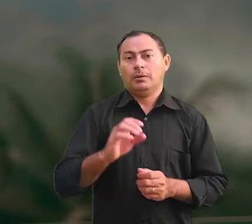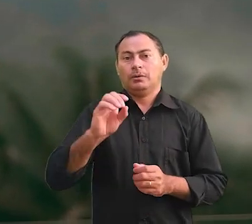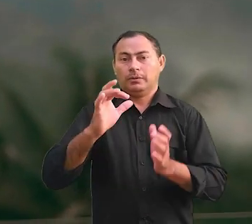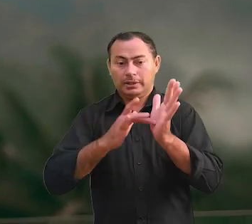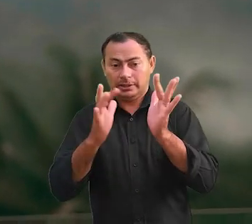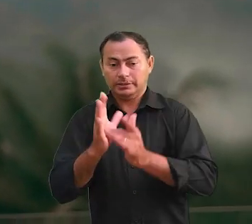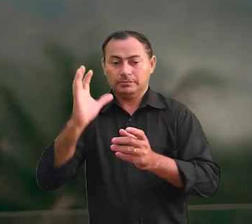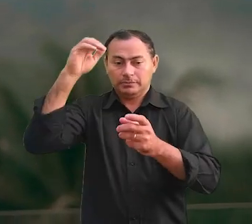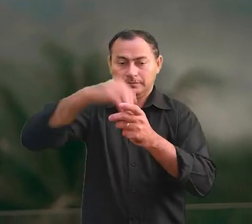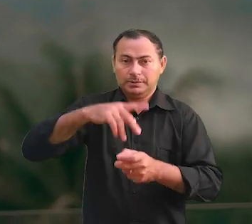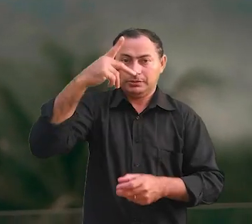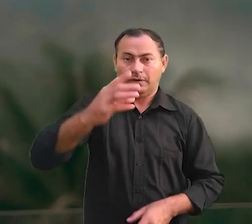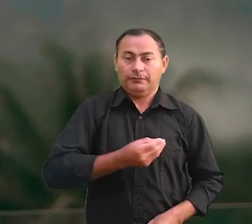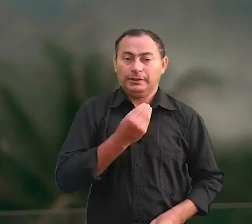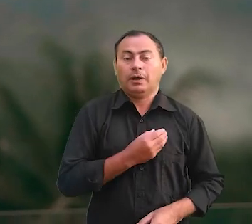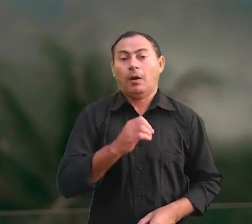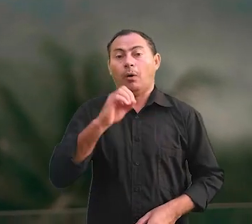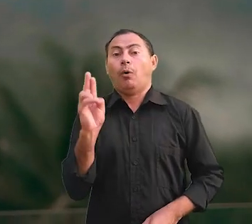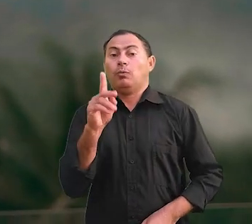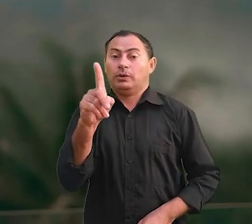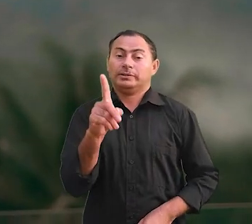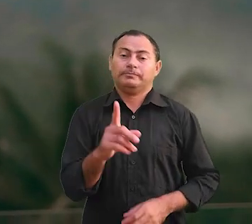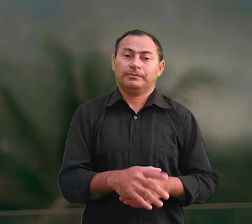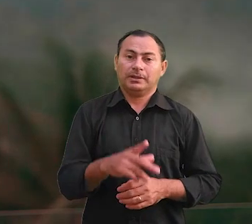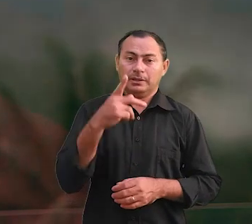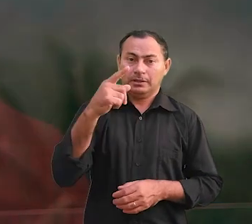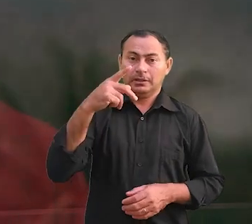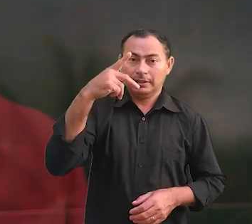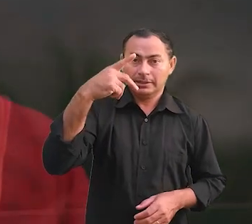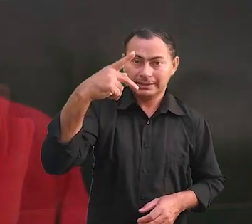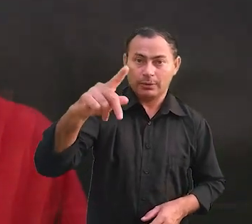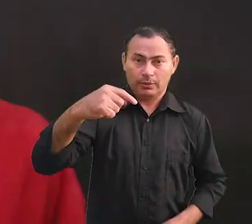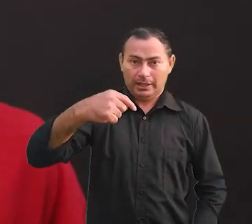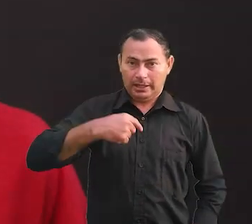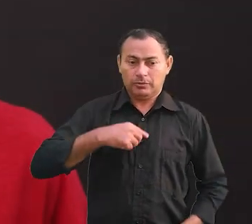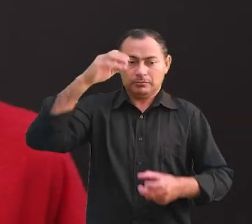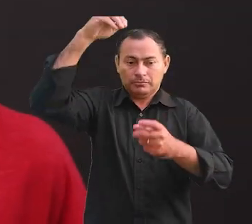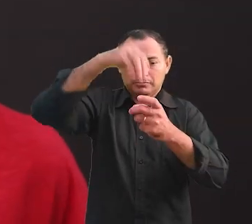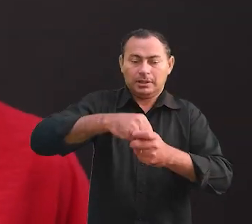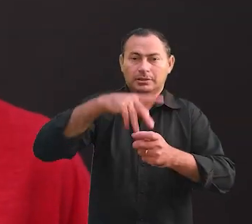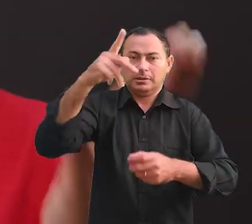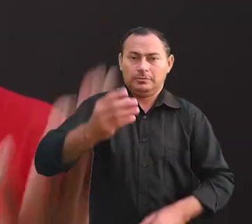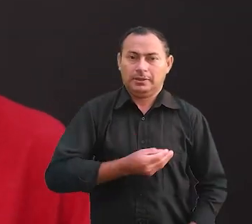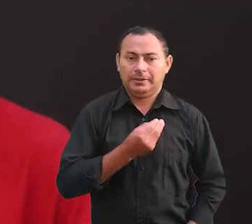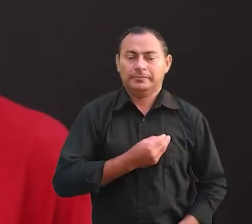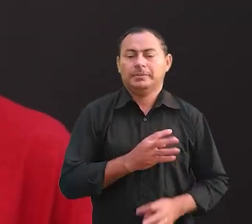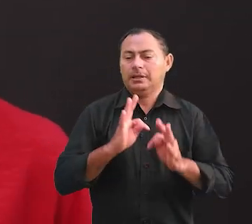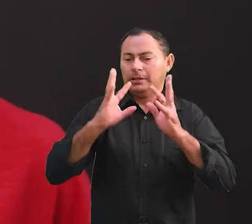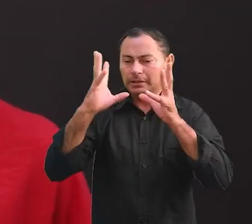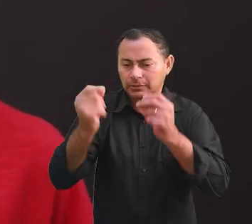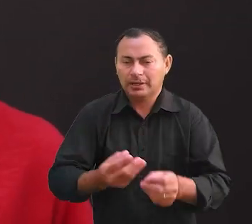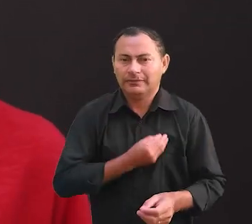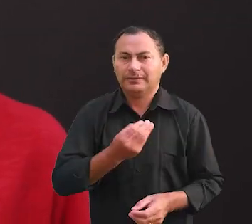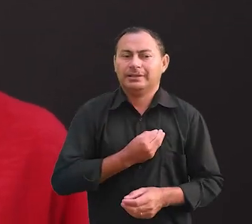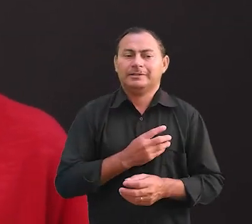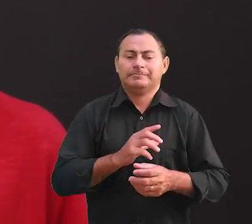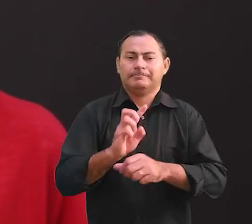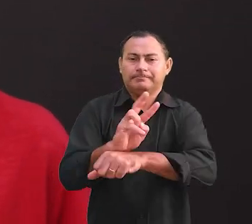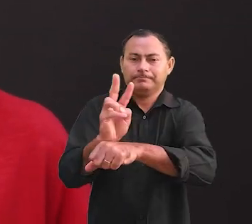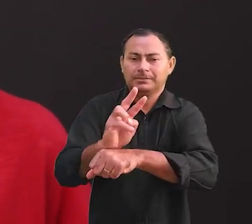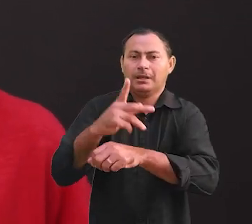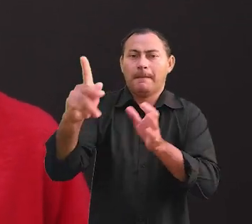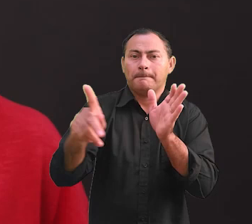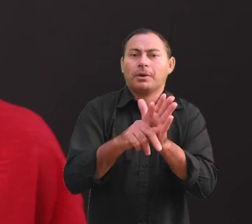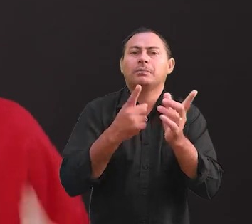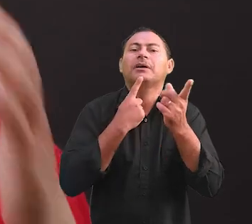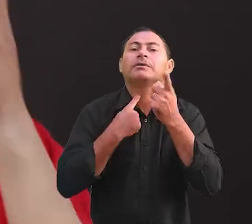ou Cristo está no centro da sua vida ou você se o seu eu estiver no centro da sua vida toda a sua